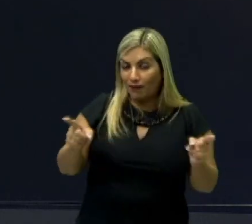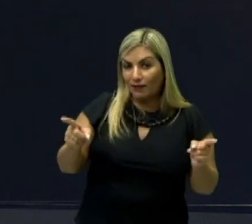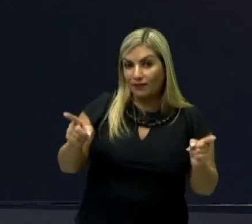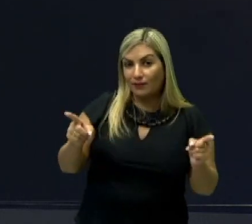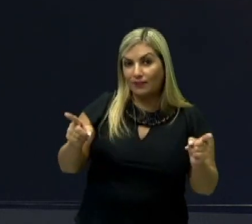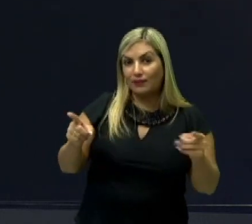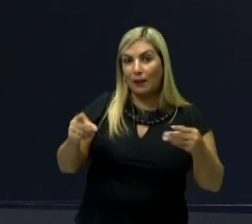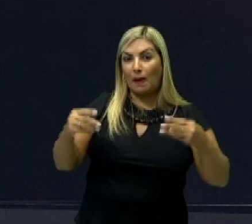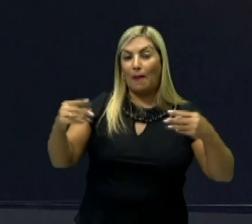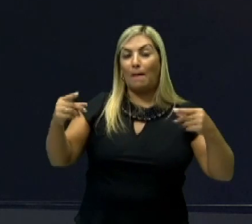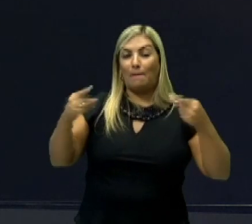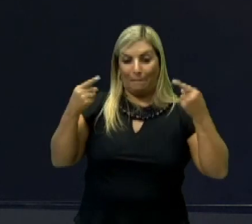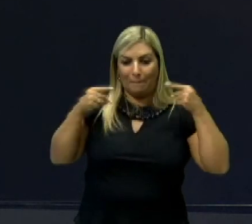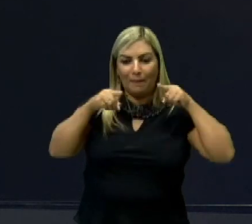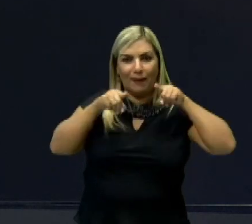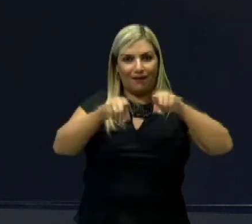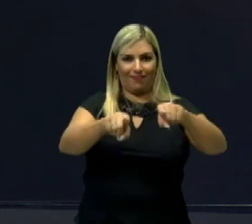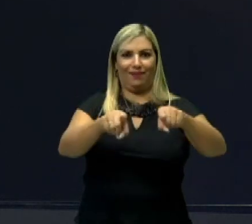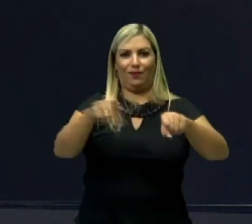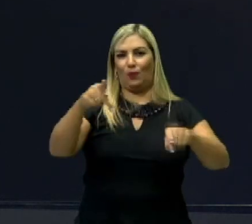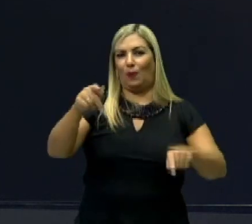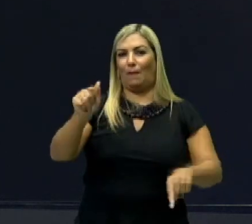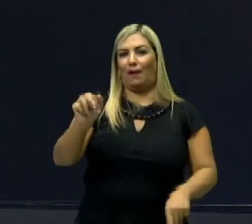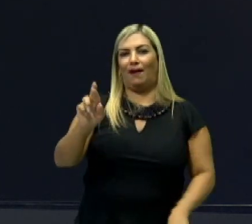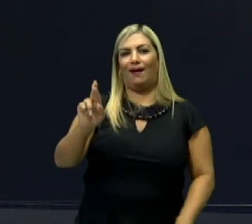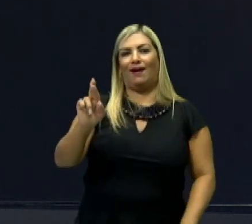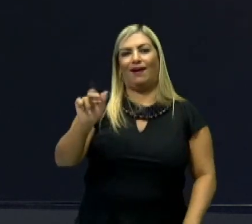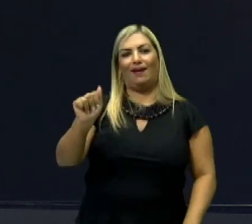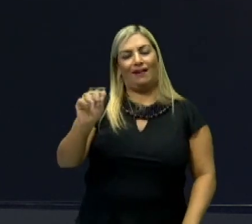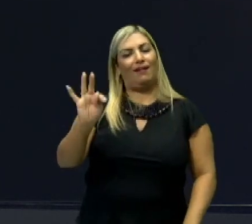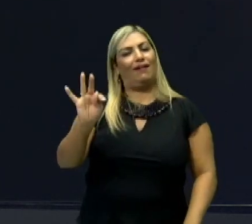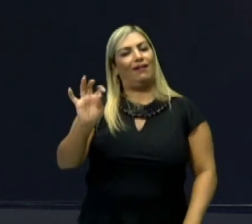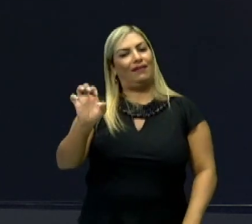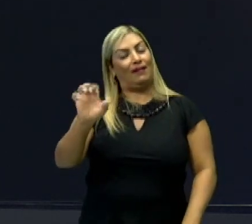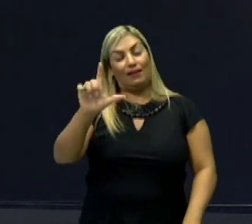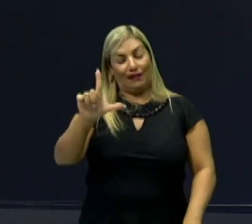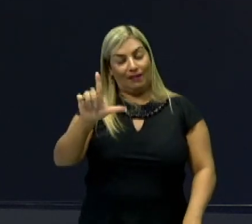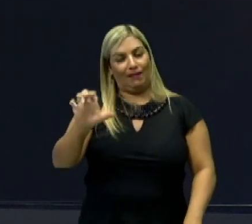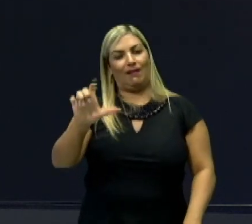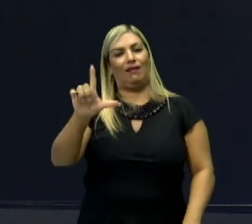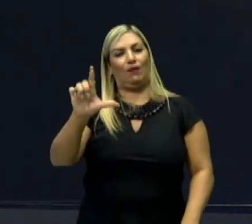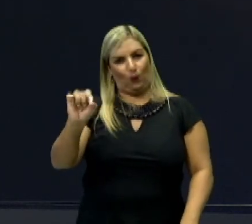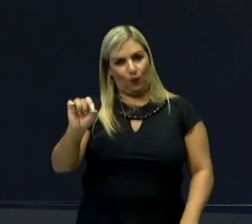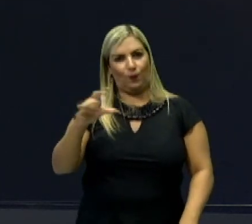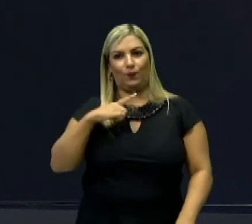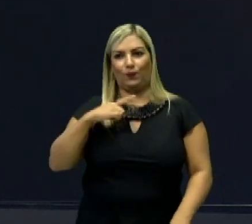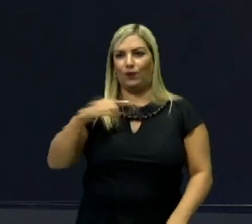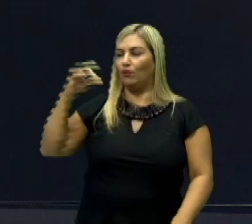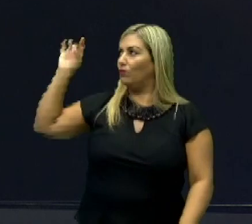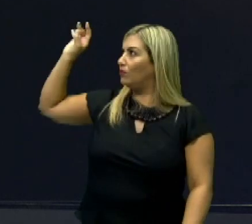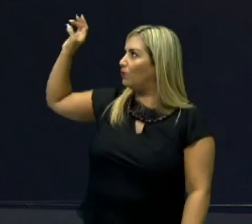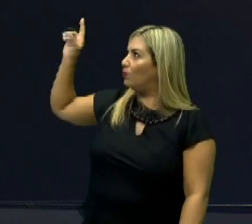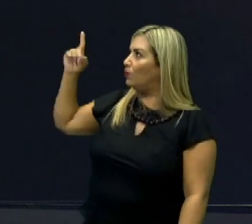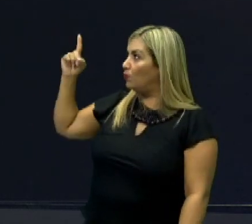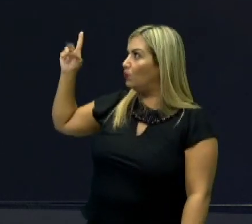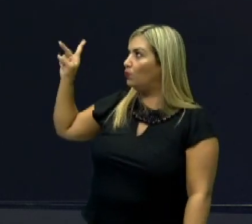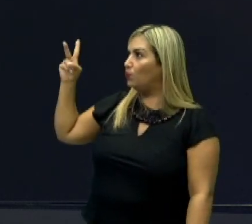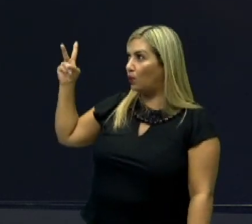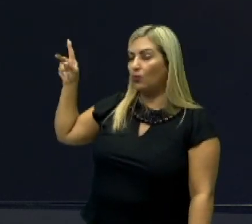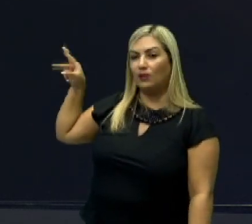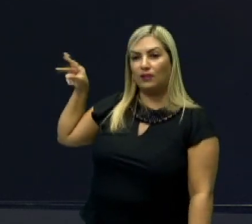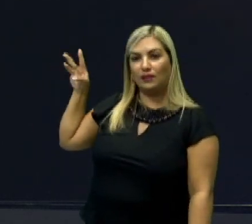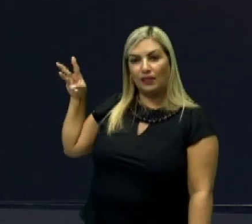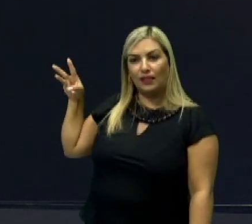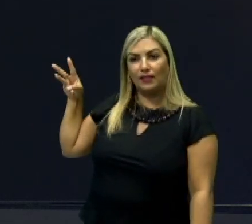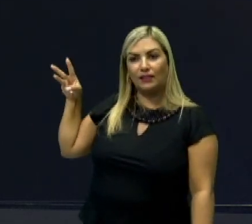Em paralelo. Uma está paralela à outra. Olha aqui, olha. Quando ela for passar nesse resistor e nesse resistor, resistor 1, 2 e